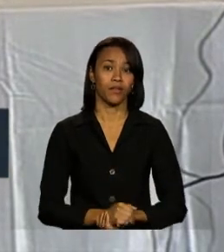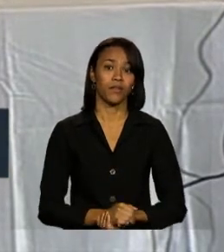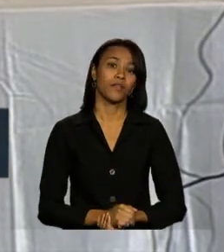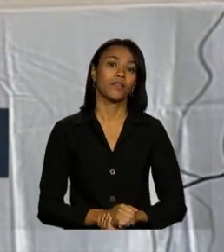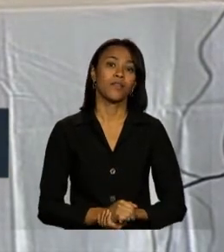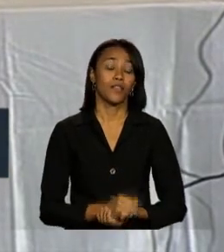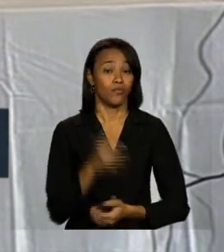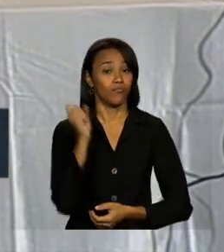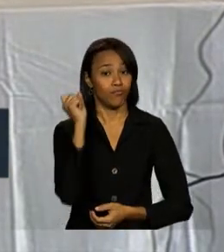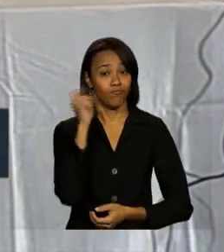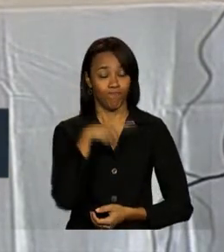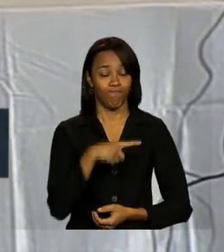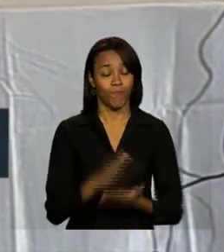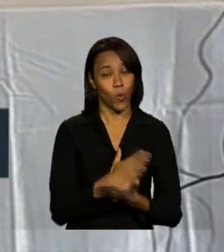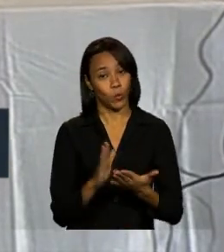outros países.